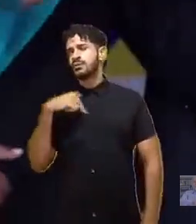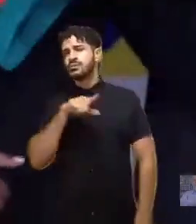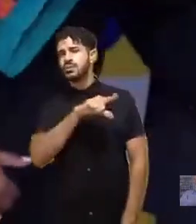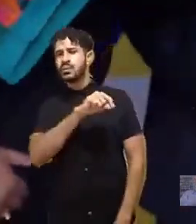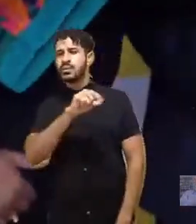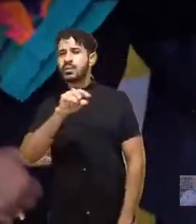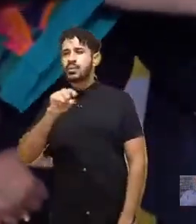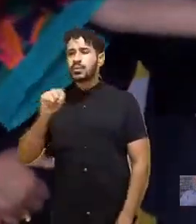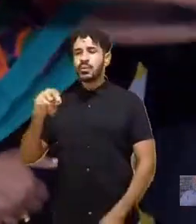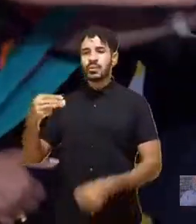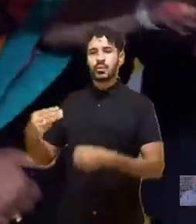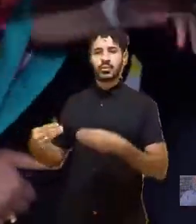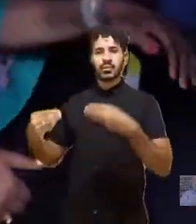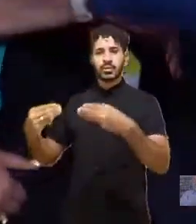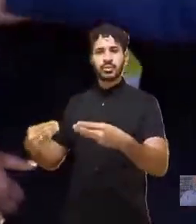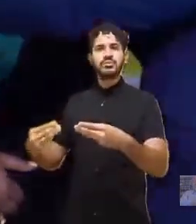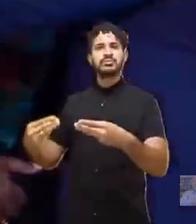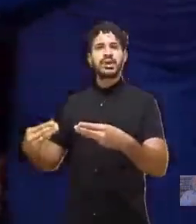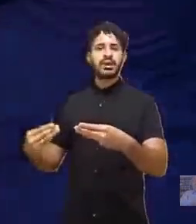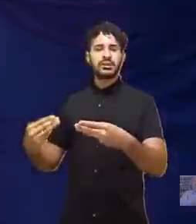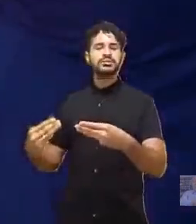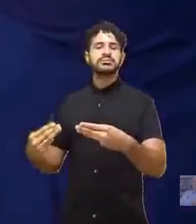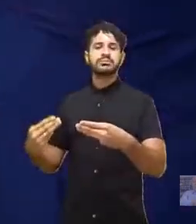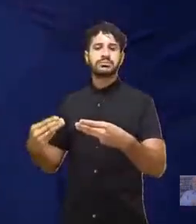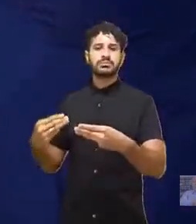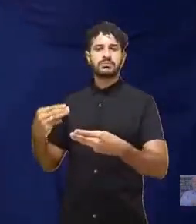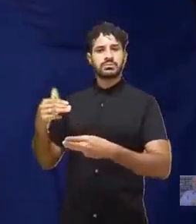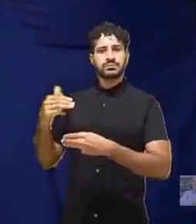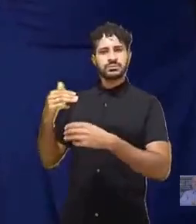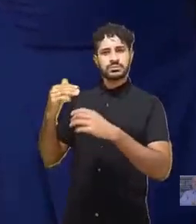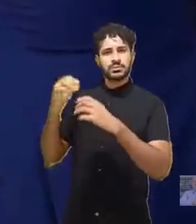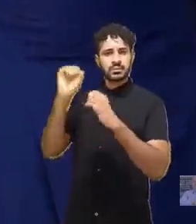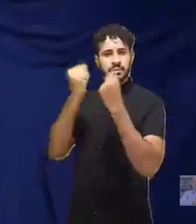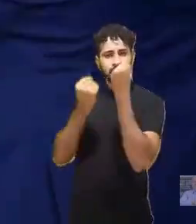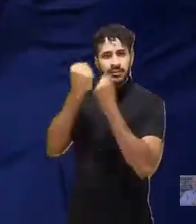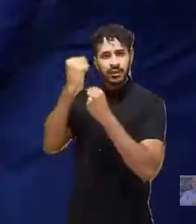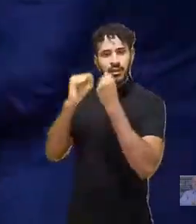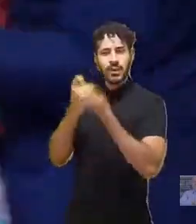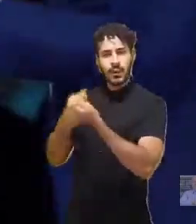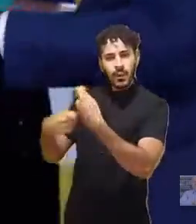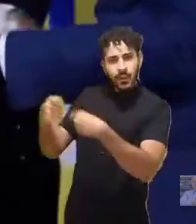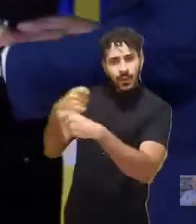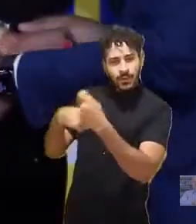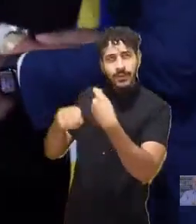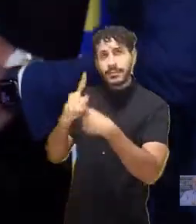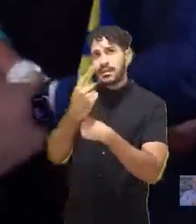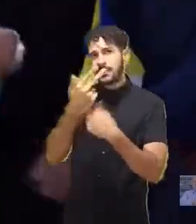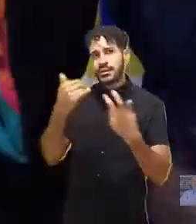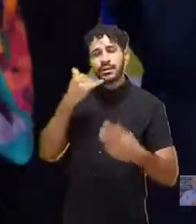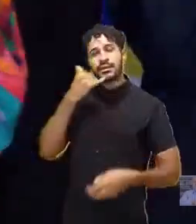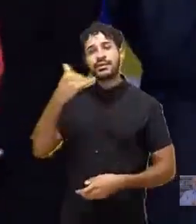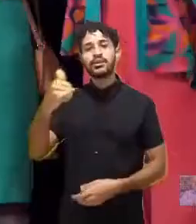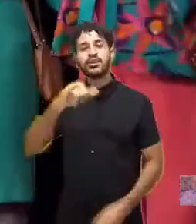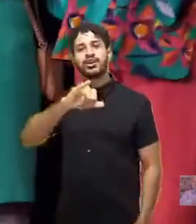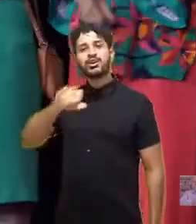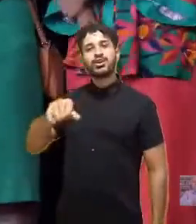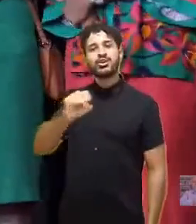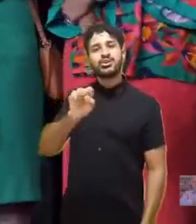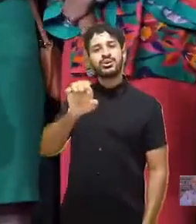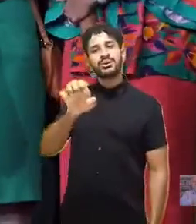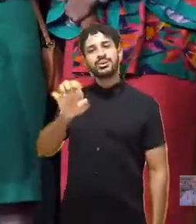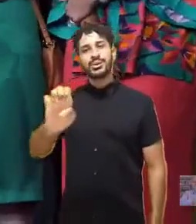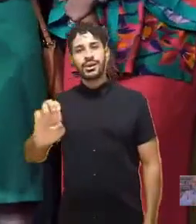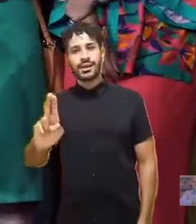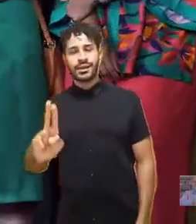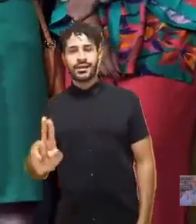da indústria comércio a primeira pessoa que eu liguei foi para o companheiro Josué presidente